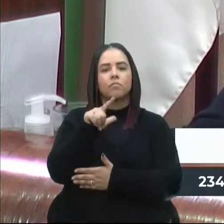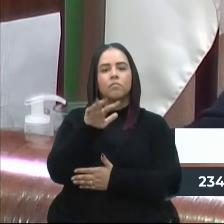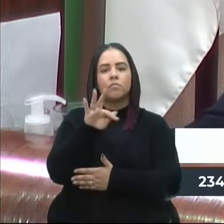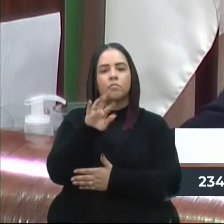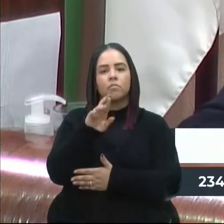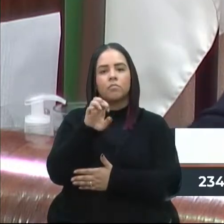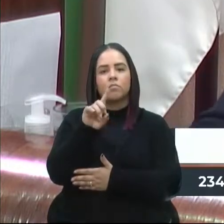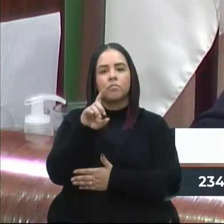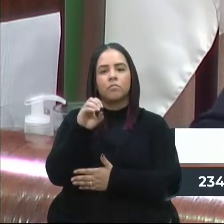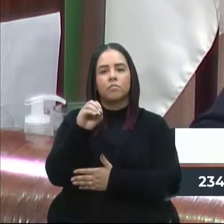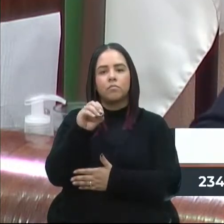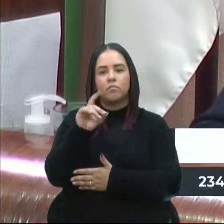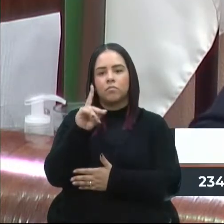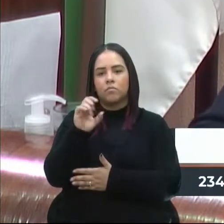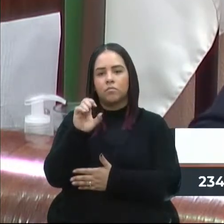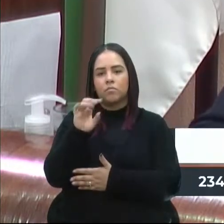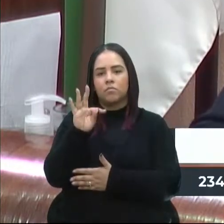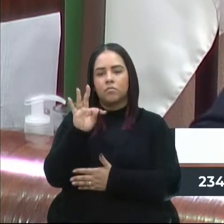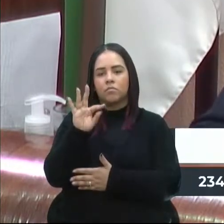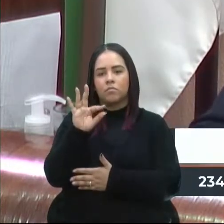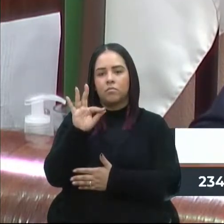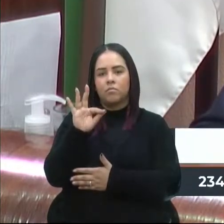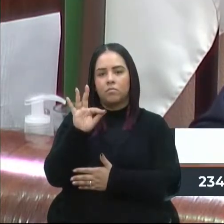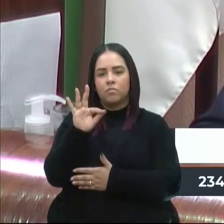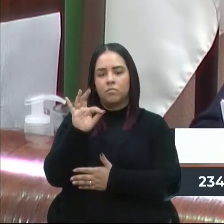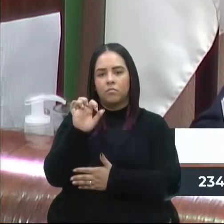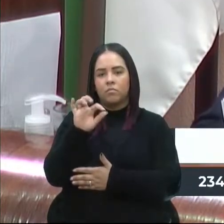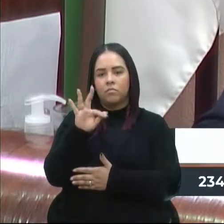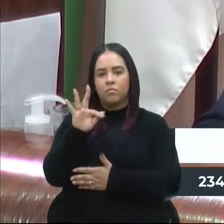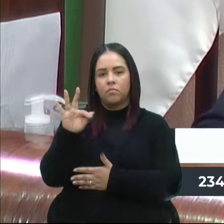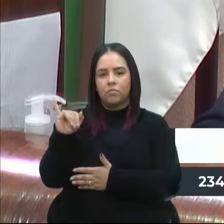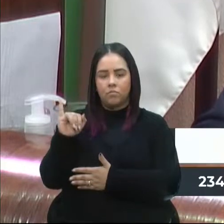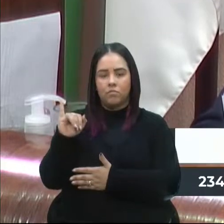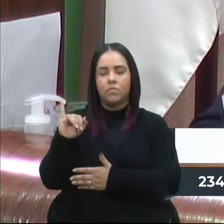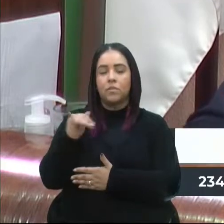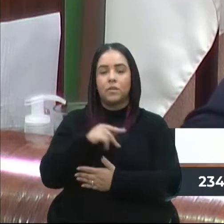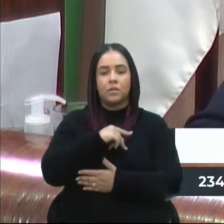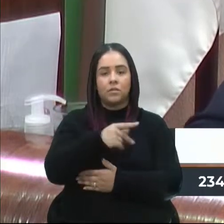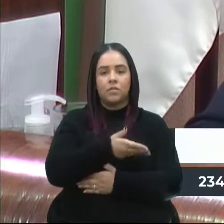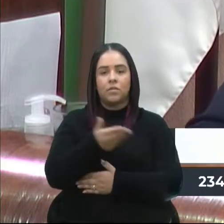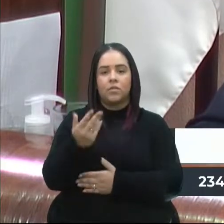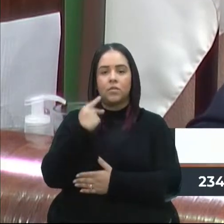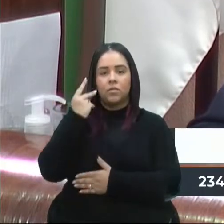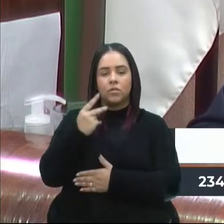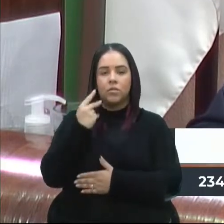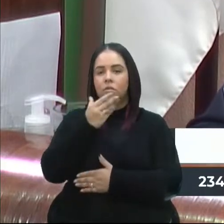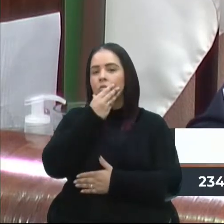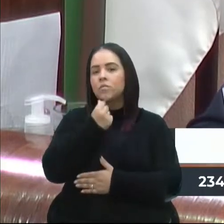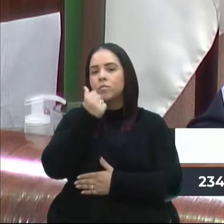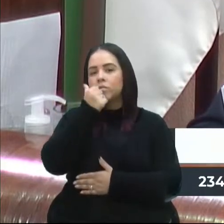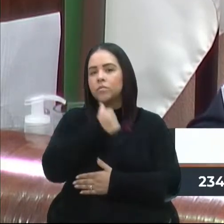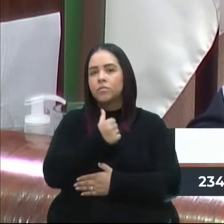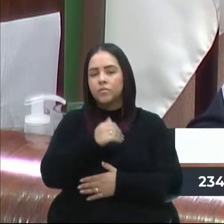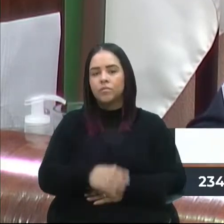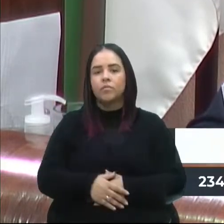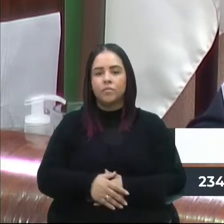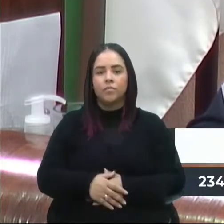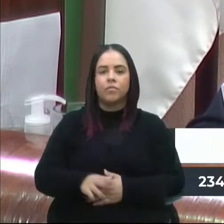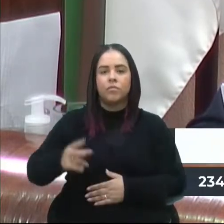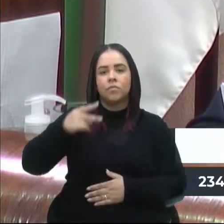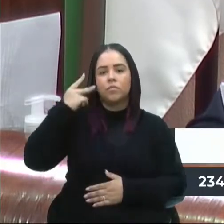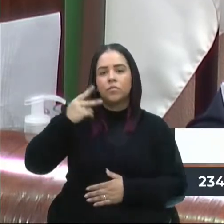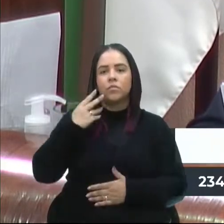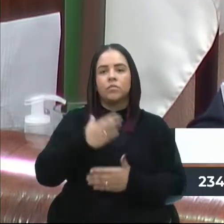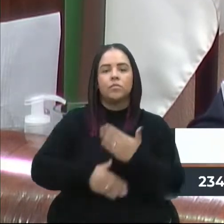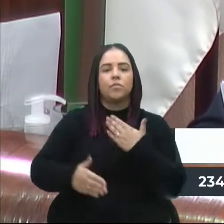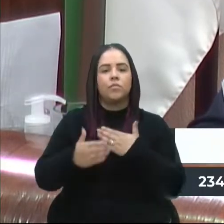Belisário ptf senhora Presidente senhoras vereadoras e senhores vereadores os vereadores e